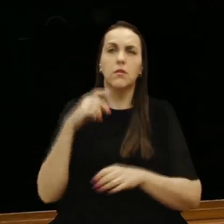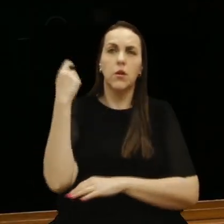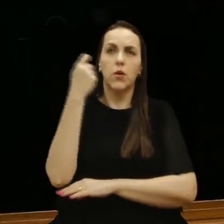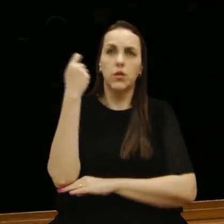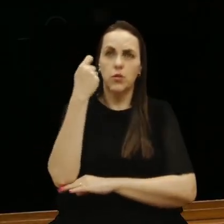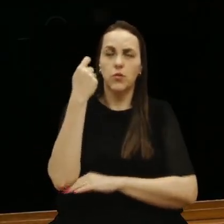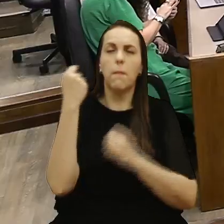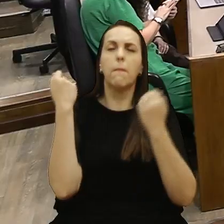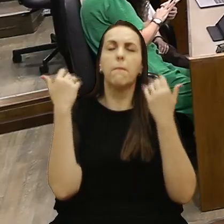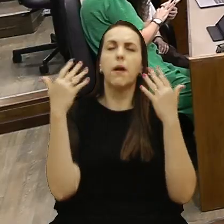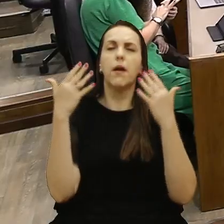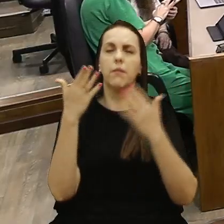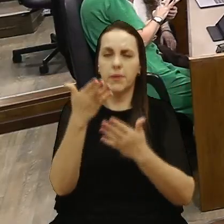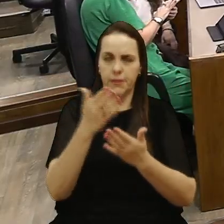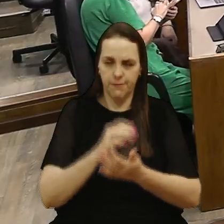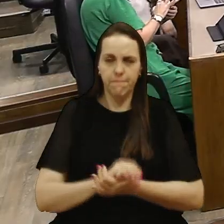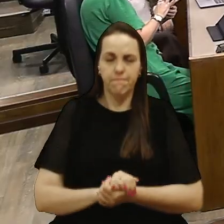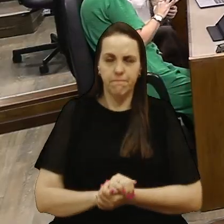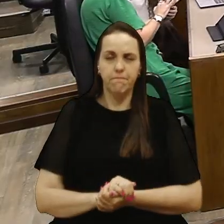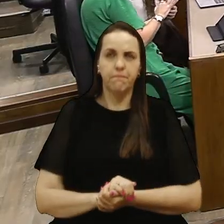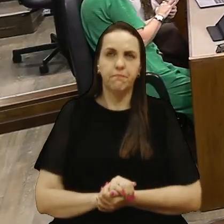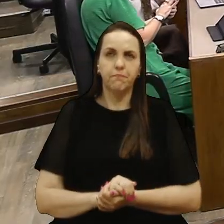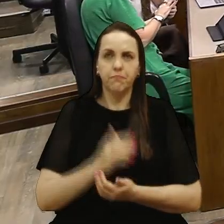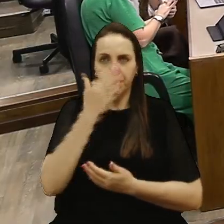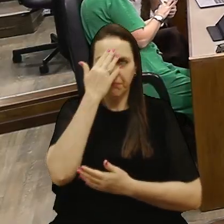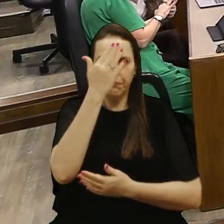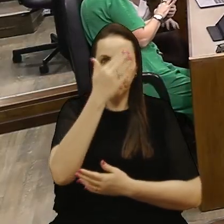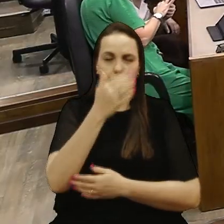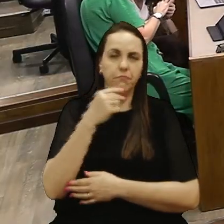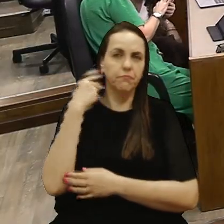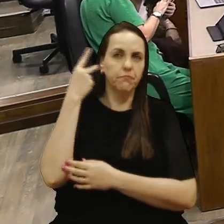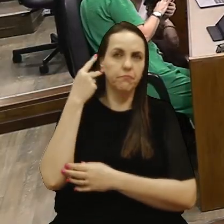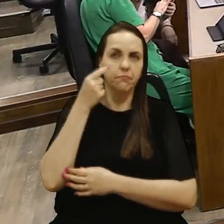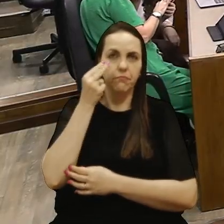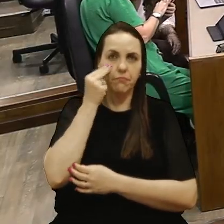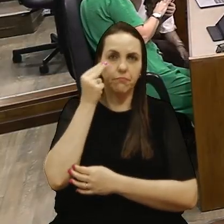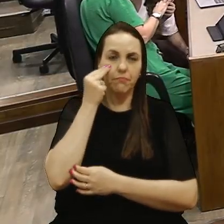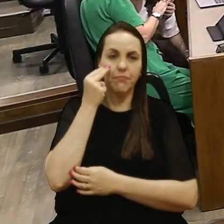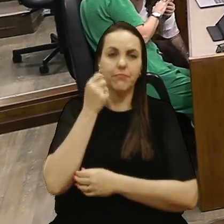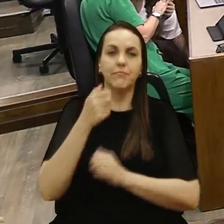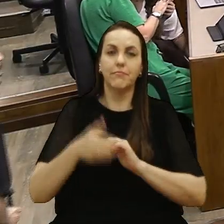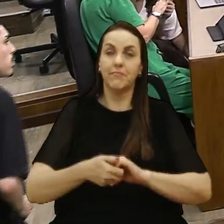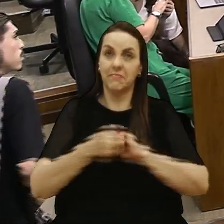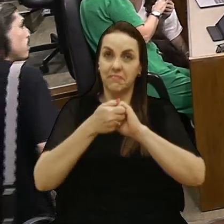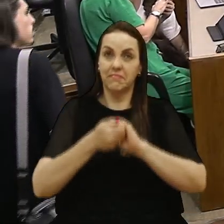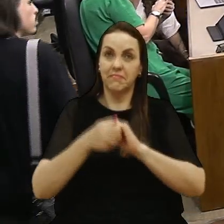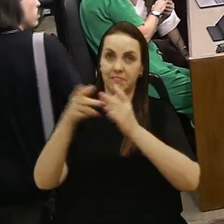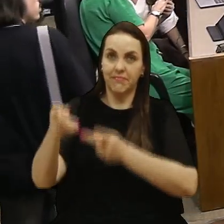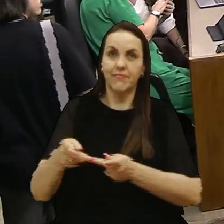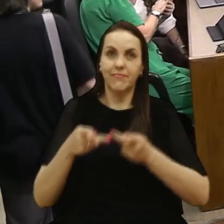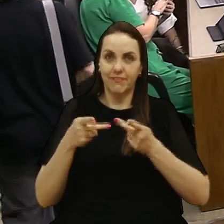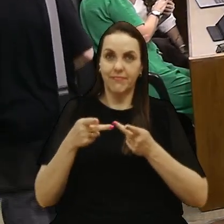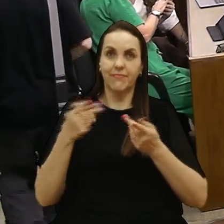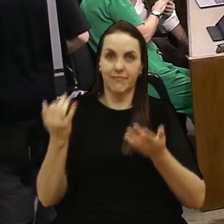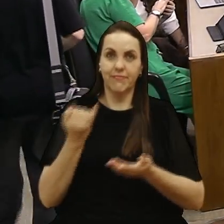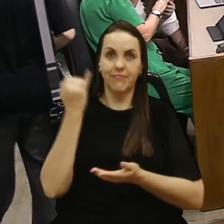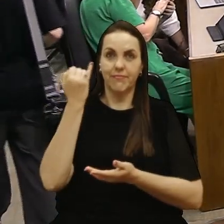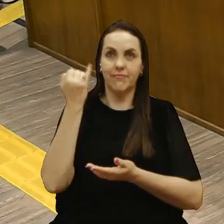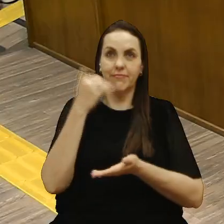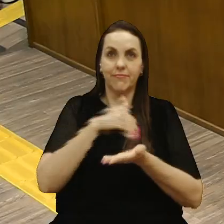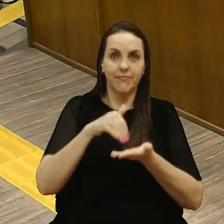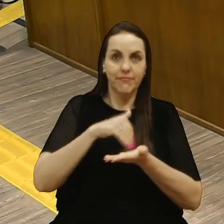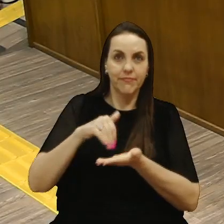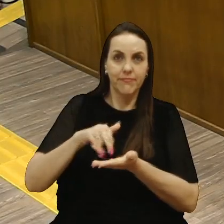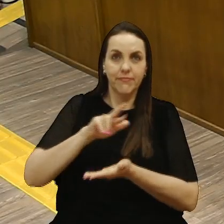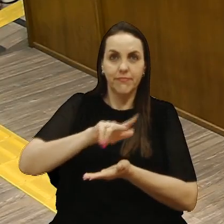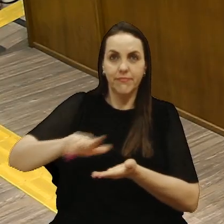professor. Obrigado, vereador Cláudio Libardi. Saudar, temos visitas ilustres hoje, vários secretários e secretárias municipais,